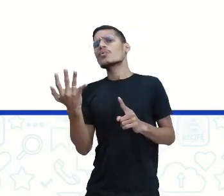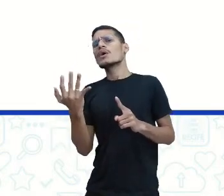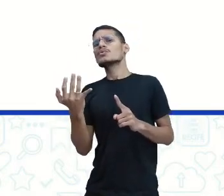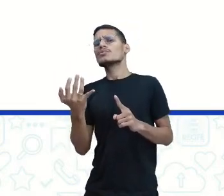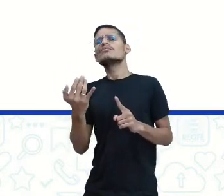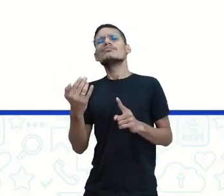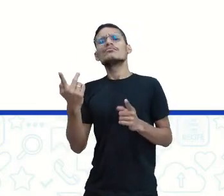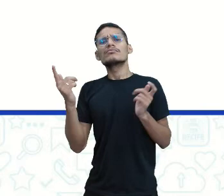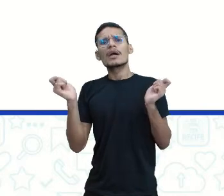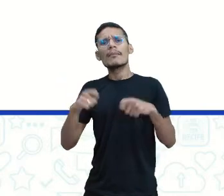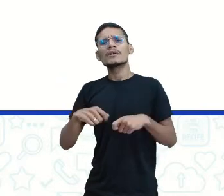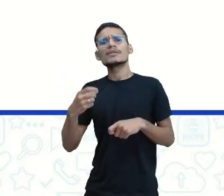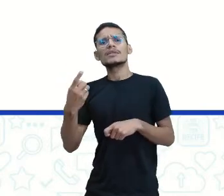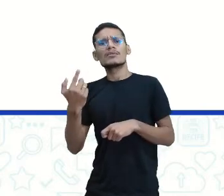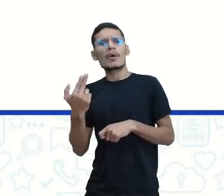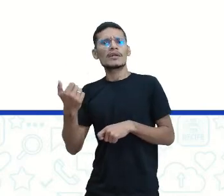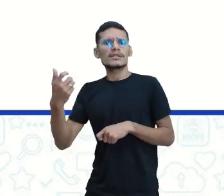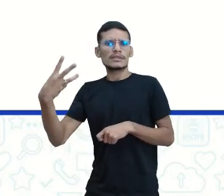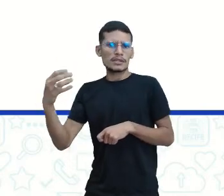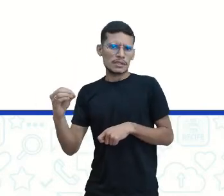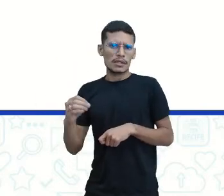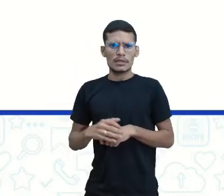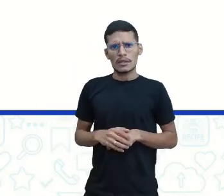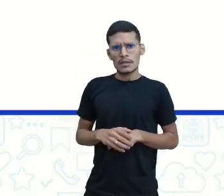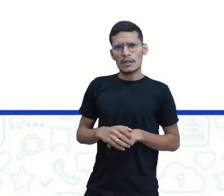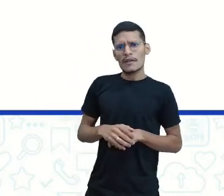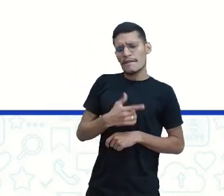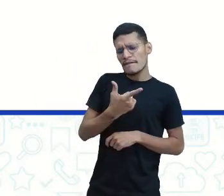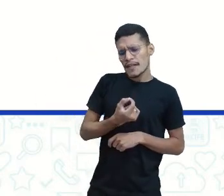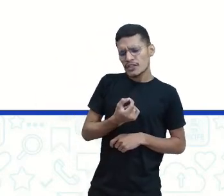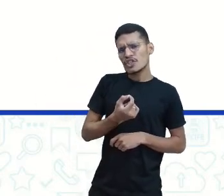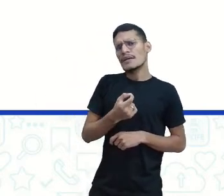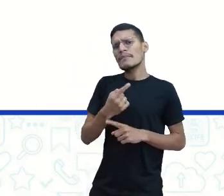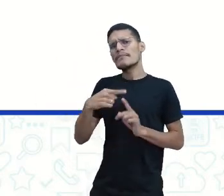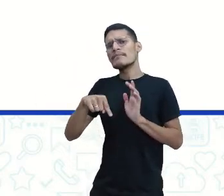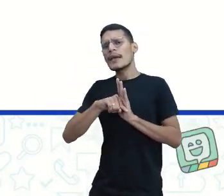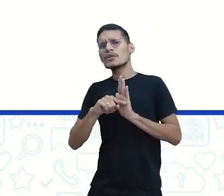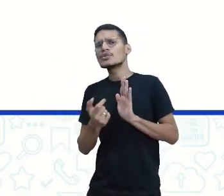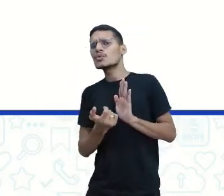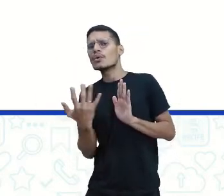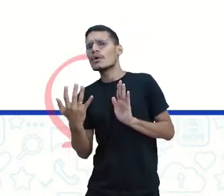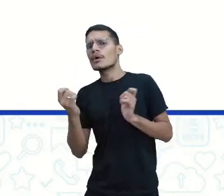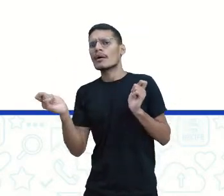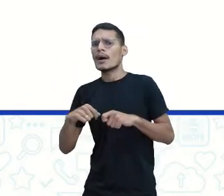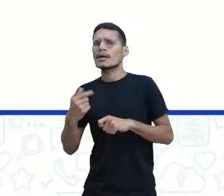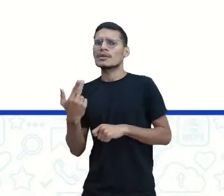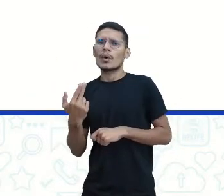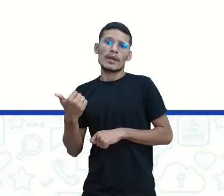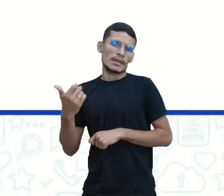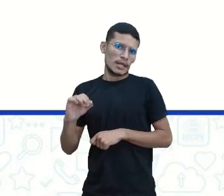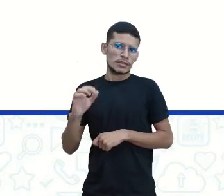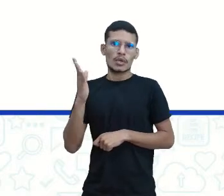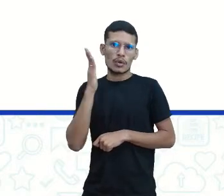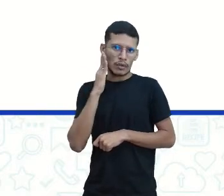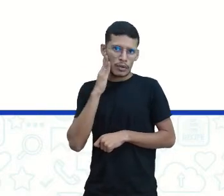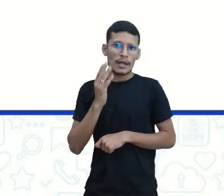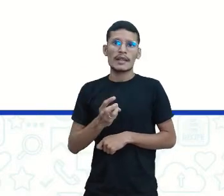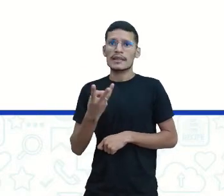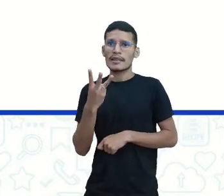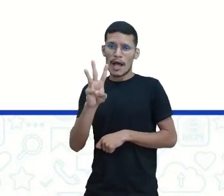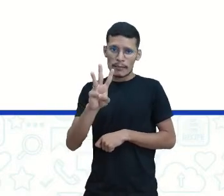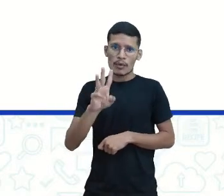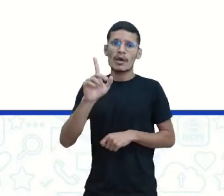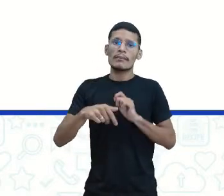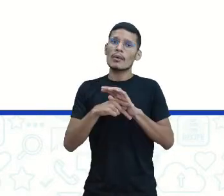30? E 20 menos w. 20 menos quanto dá igual a 10? Então, você pode notar aí, ó, que o valor de w,